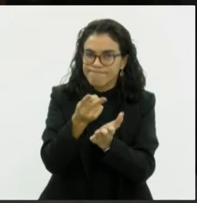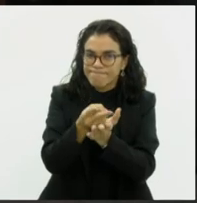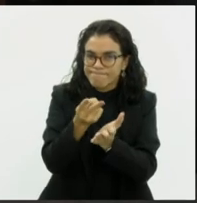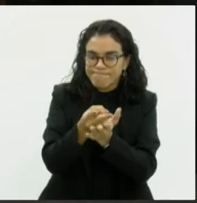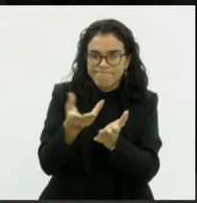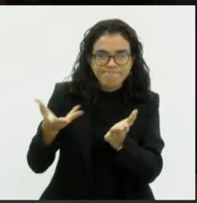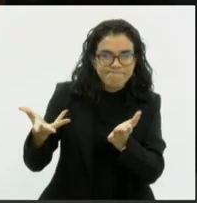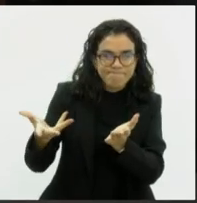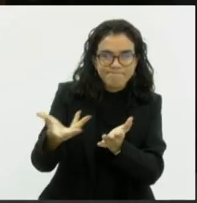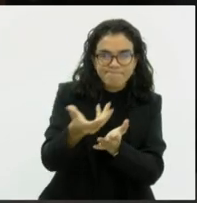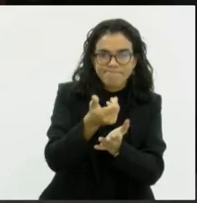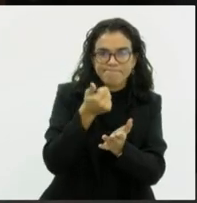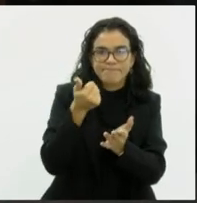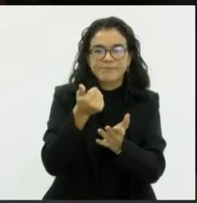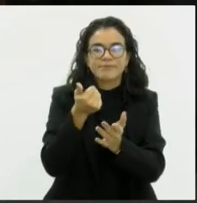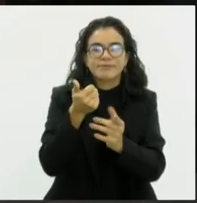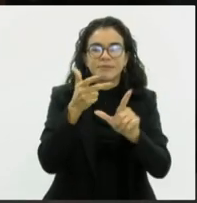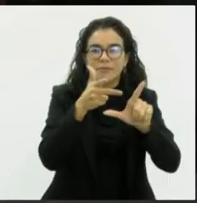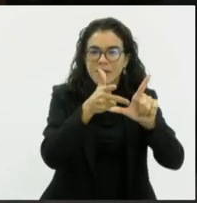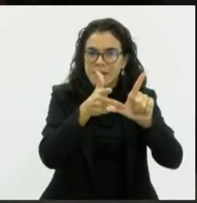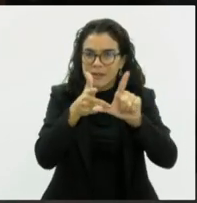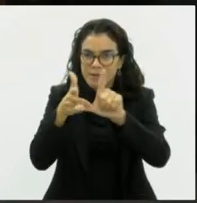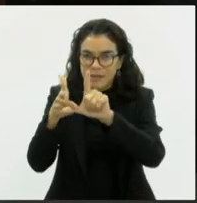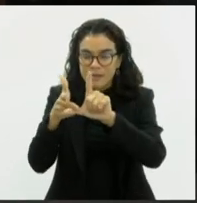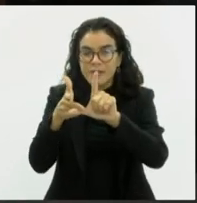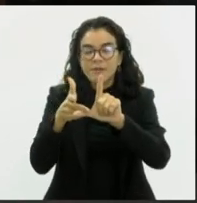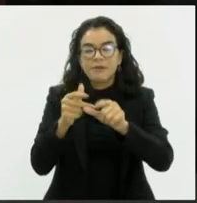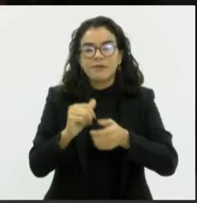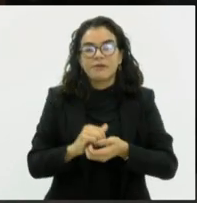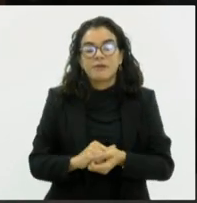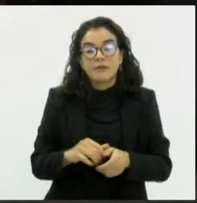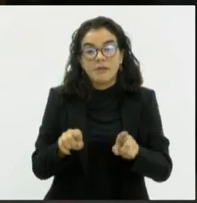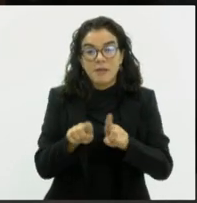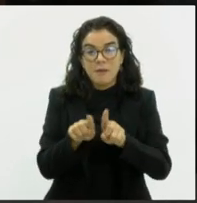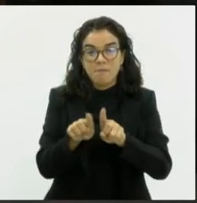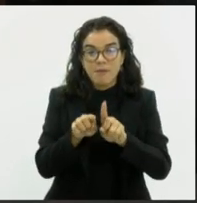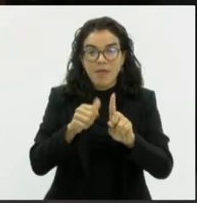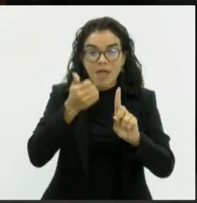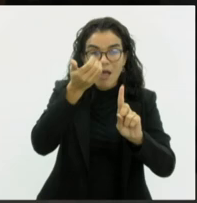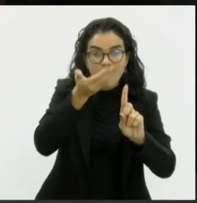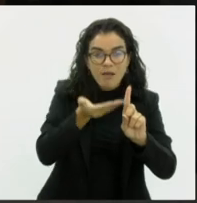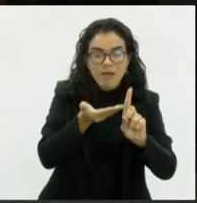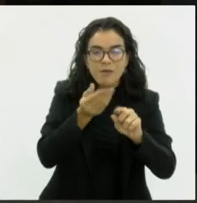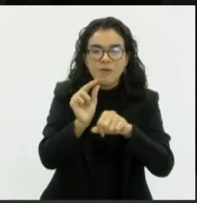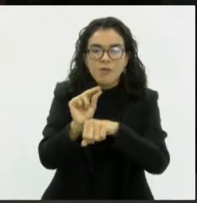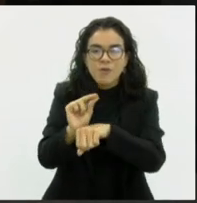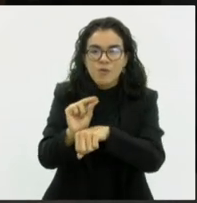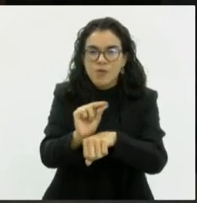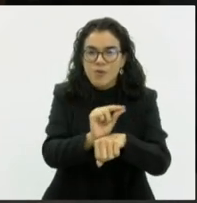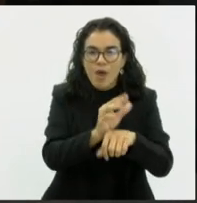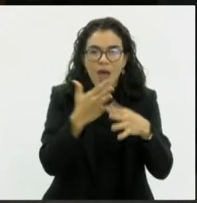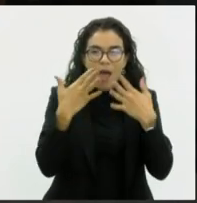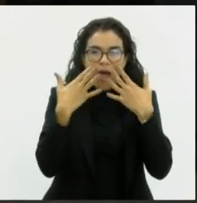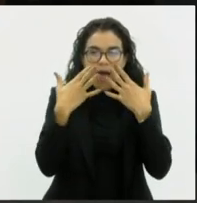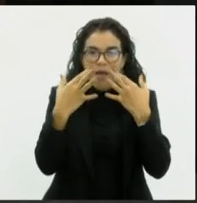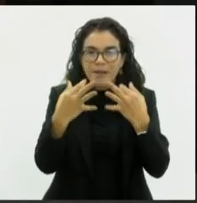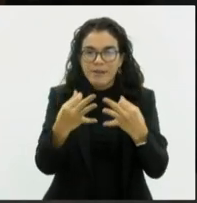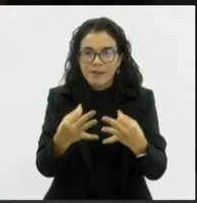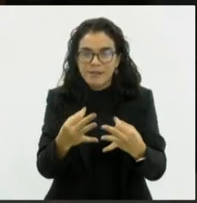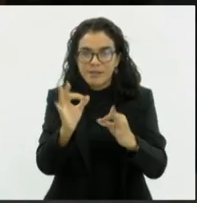uma excelente transmissão. Agradeço ao cerimonial pelo cuidado e atenção